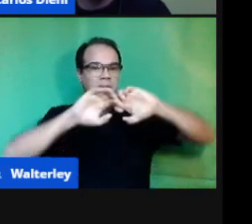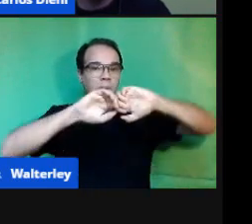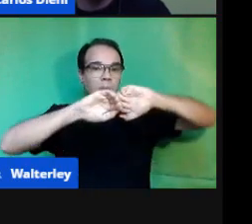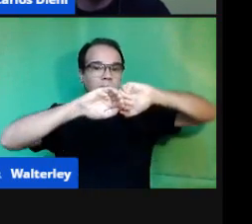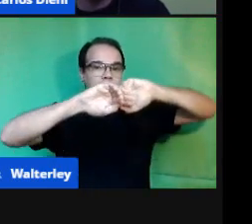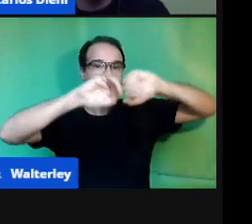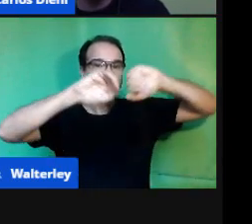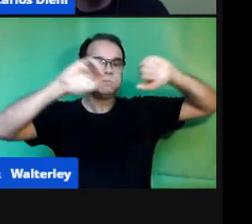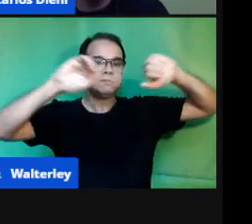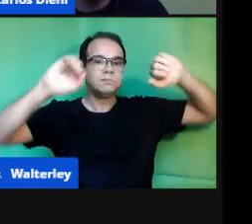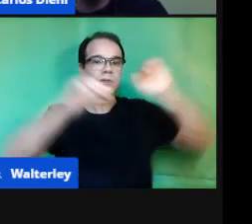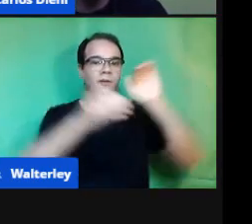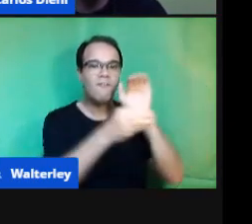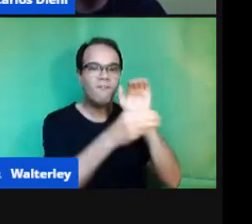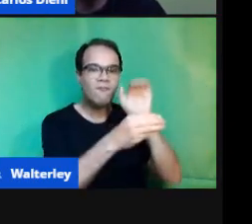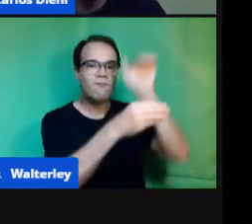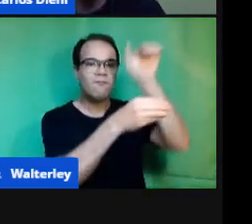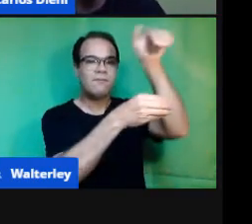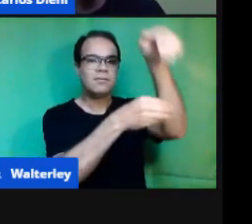se aprofundar no tema.